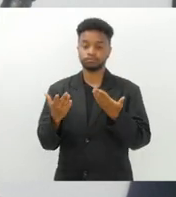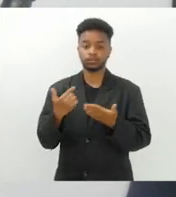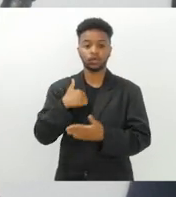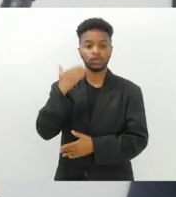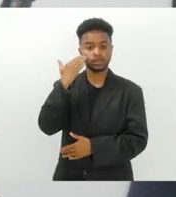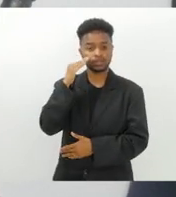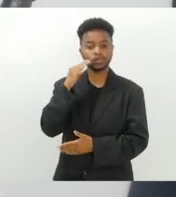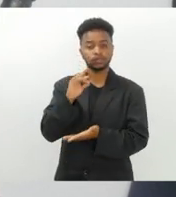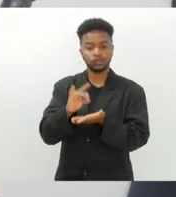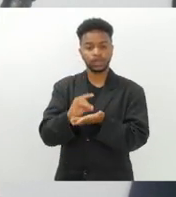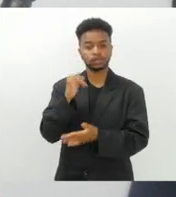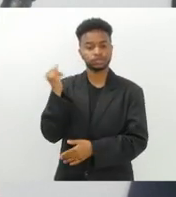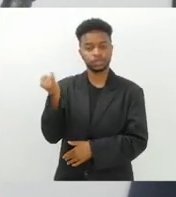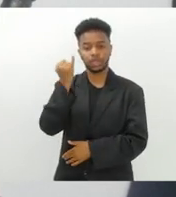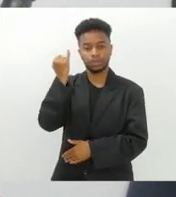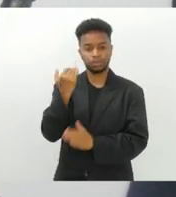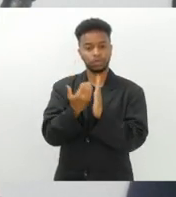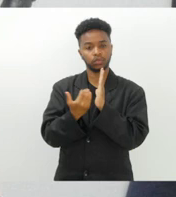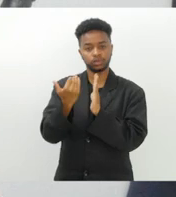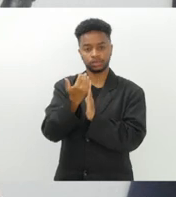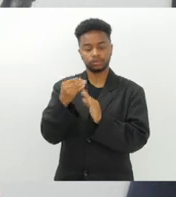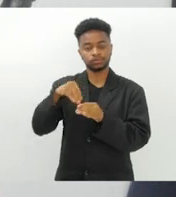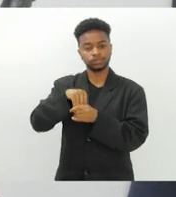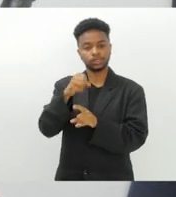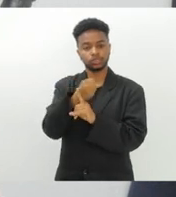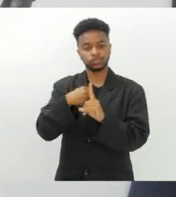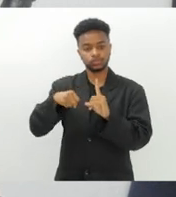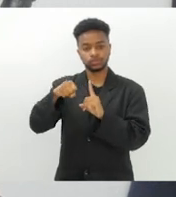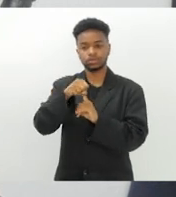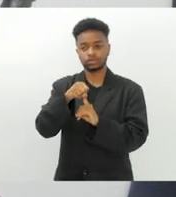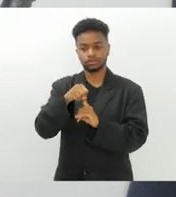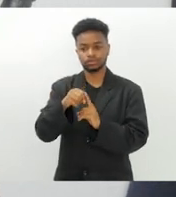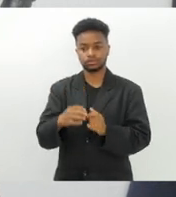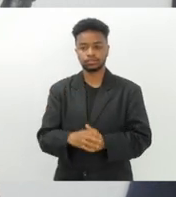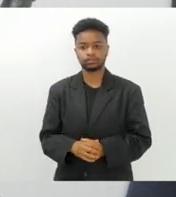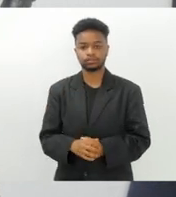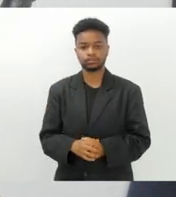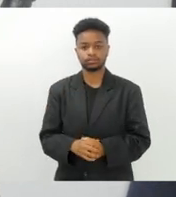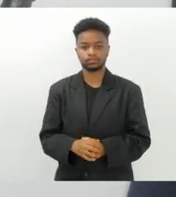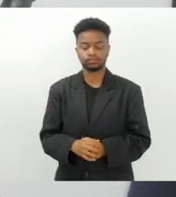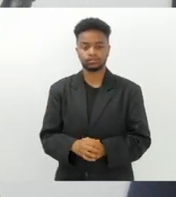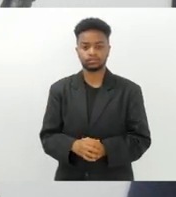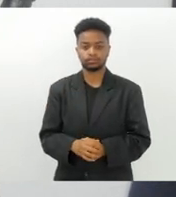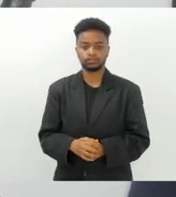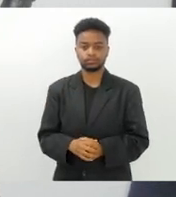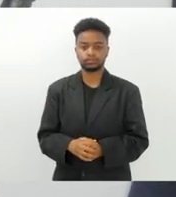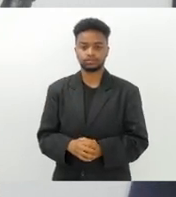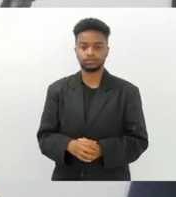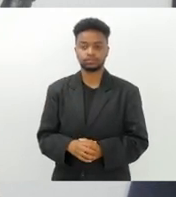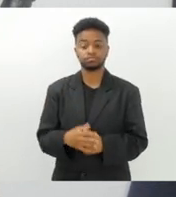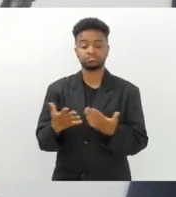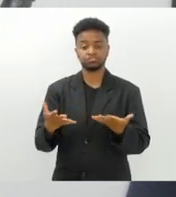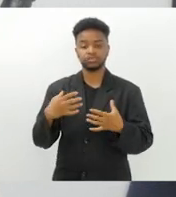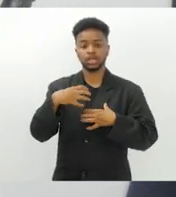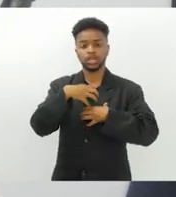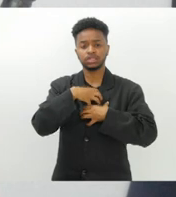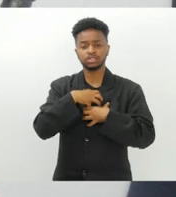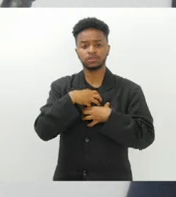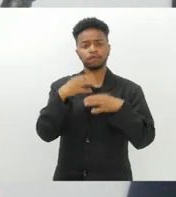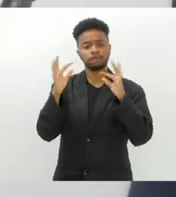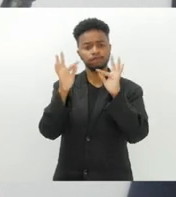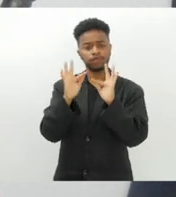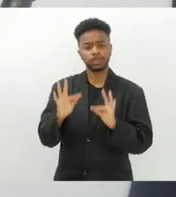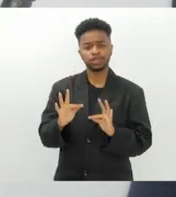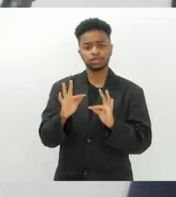de fundamental importância na nossa sociedade, e me sinto muito, muito feliz